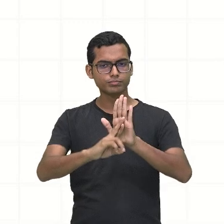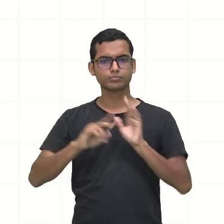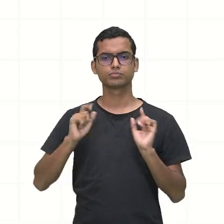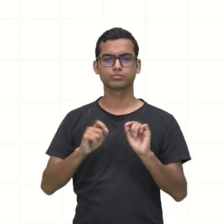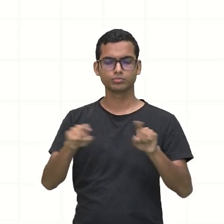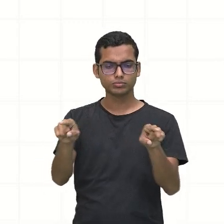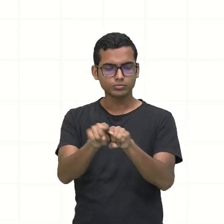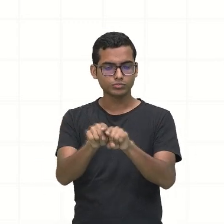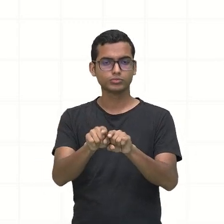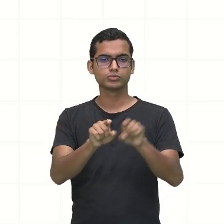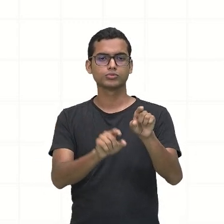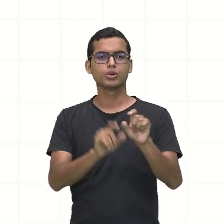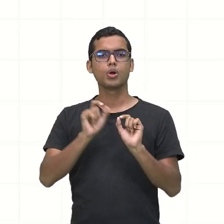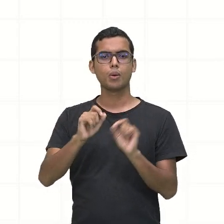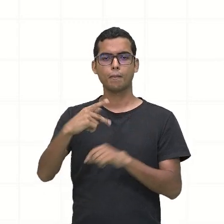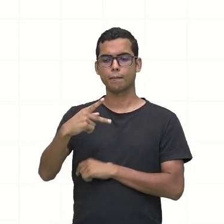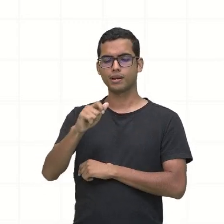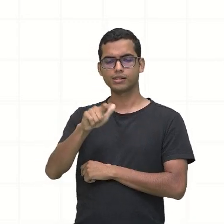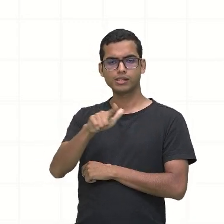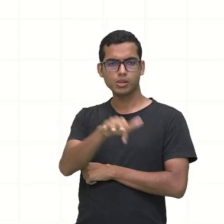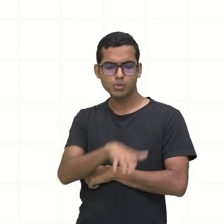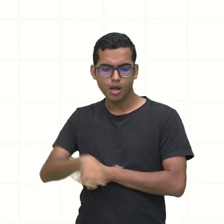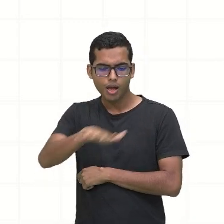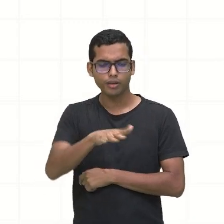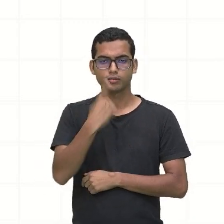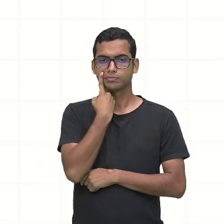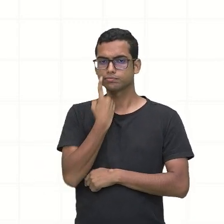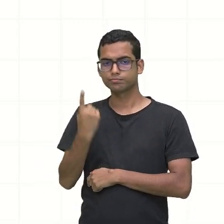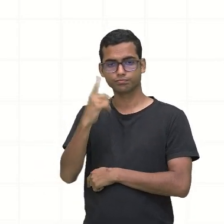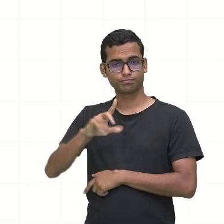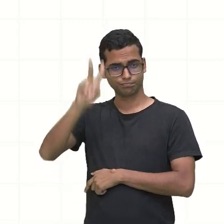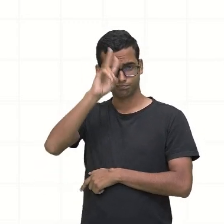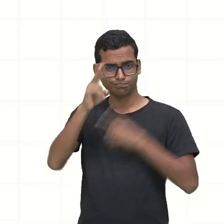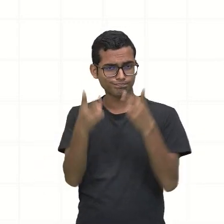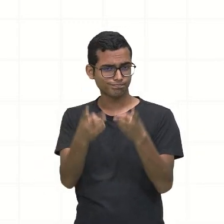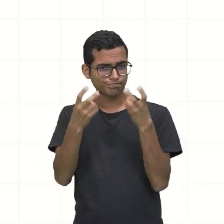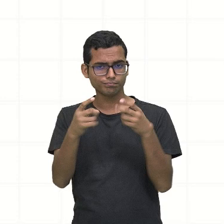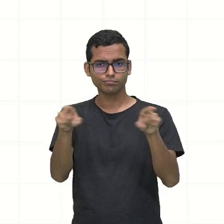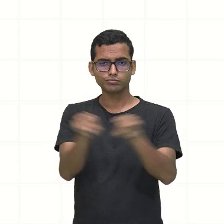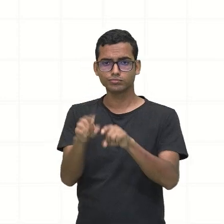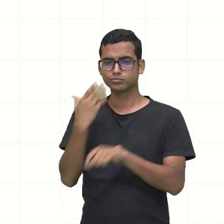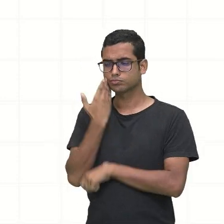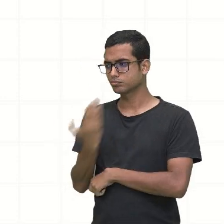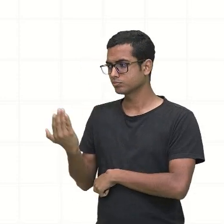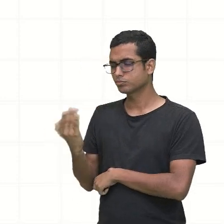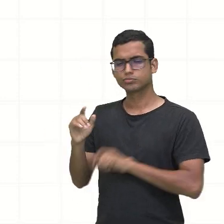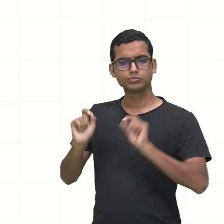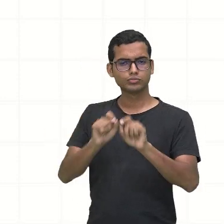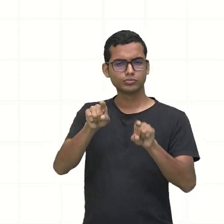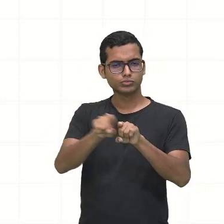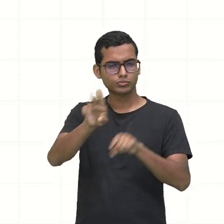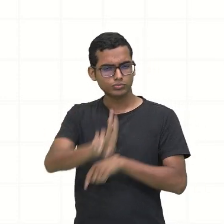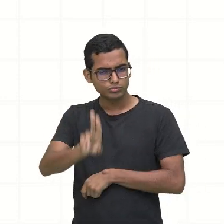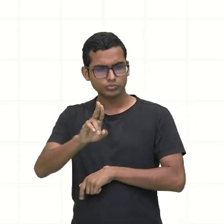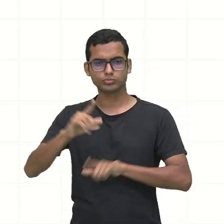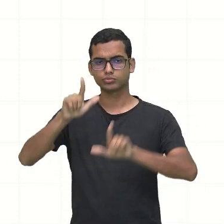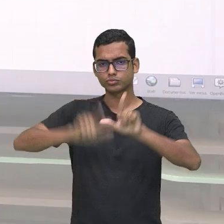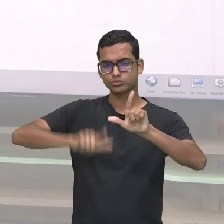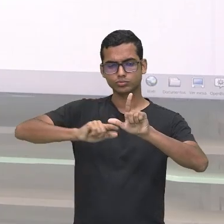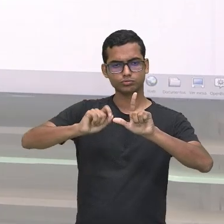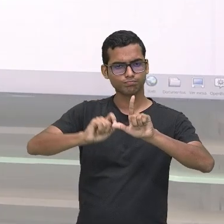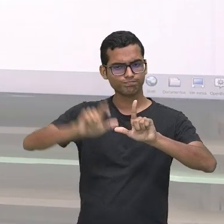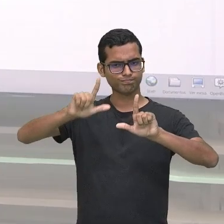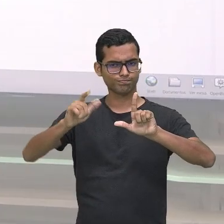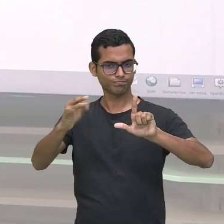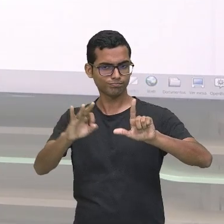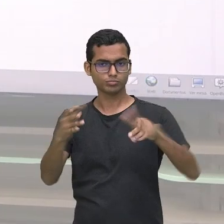Você pensa, por quê? Percebam que o ponto, nós já utilizamos letras maiúsculas para representar, certo?